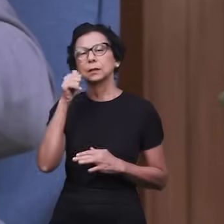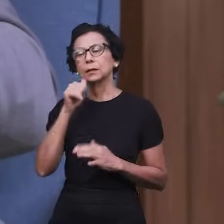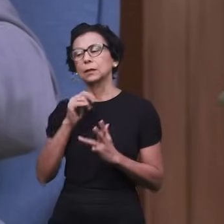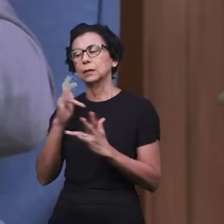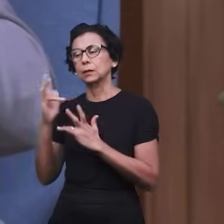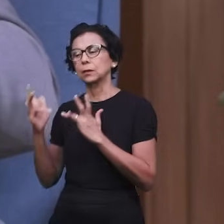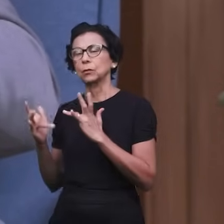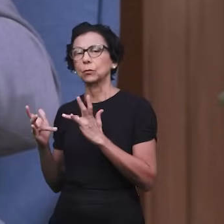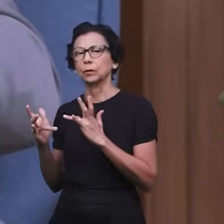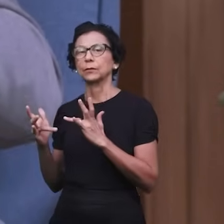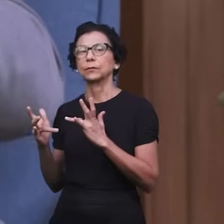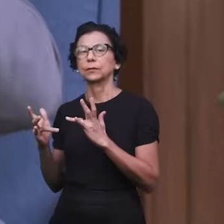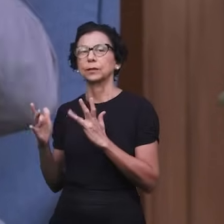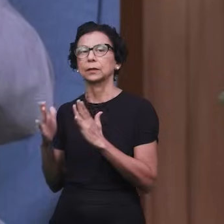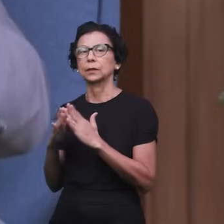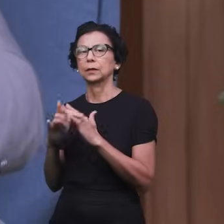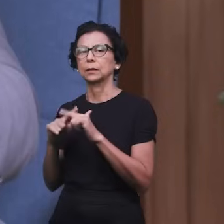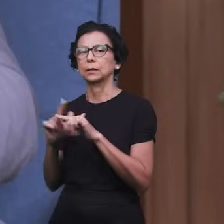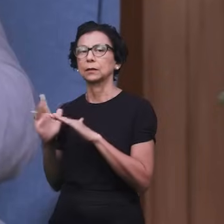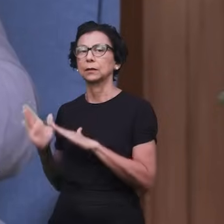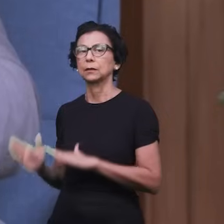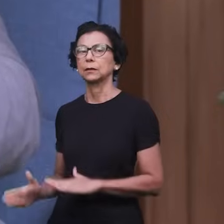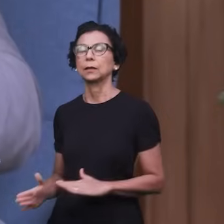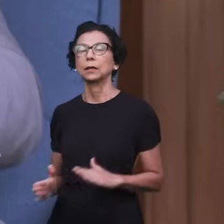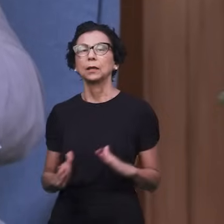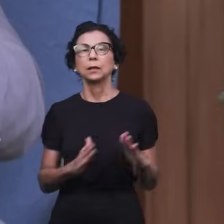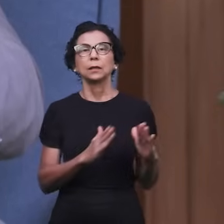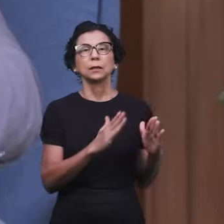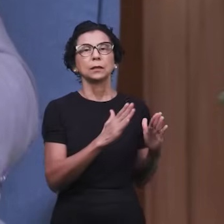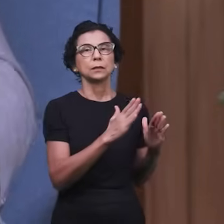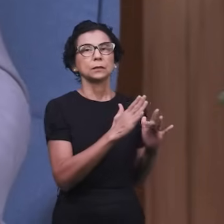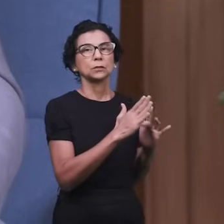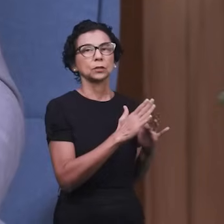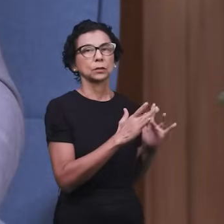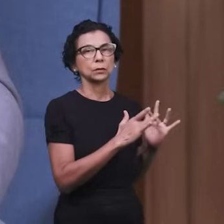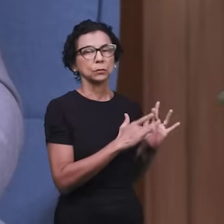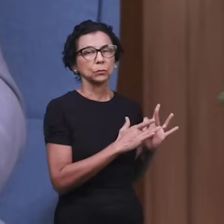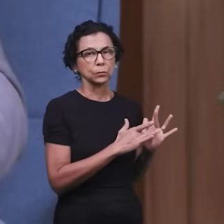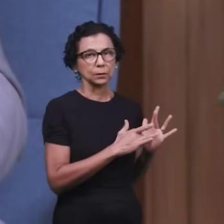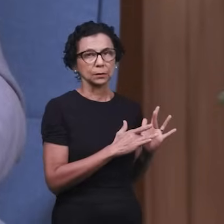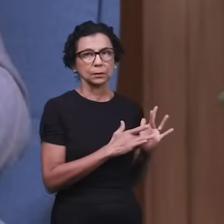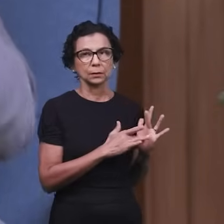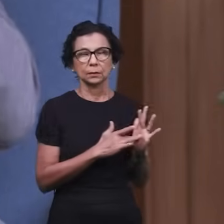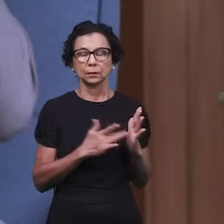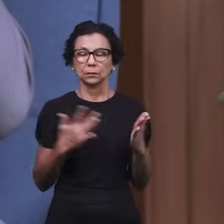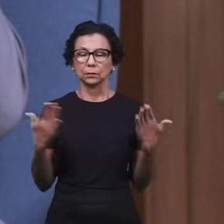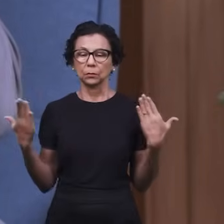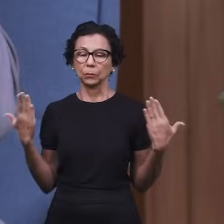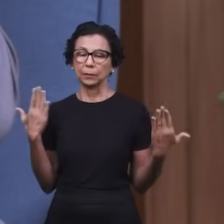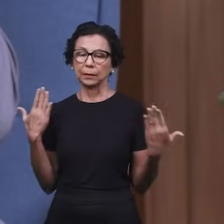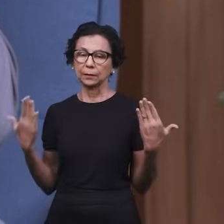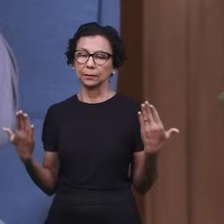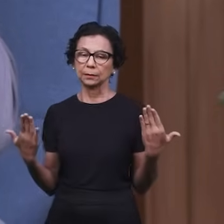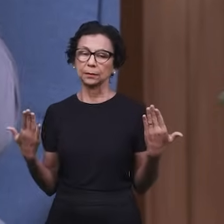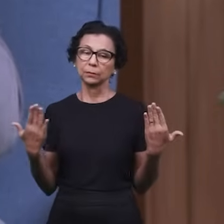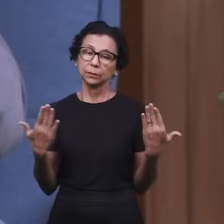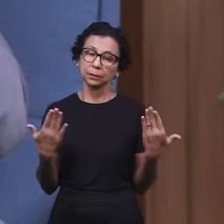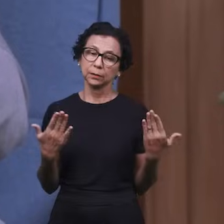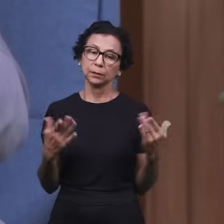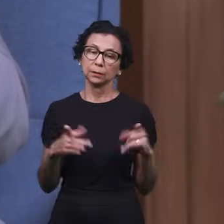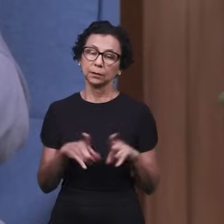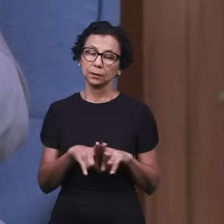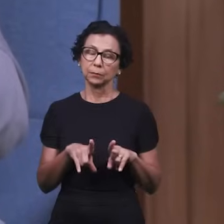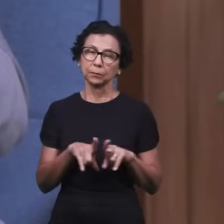essas características a tornam tão especial. E tudo isso emanar do deserto, né? Quer dizer,